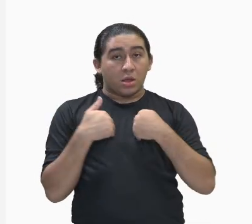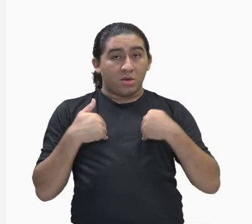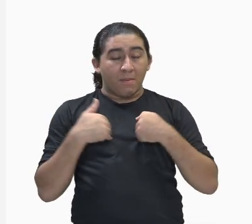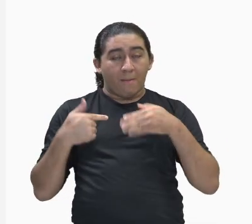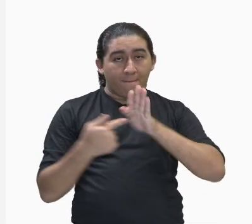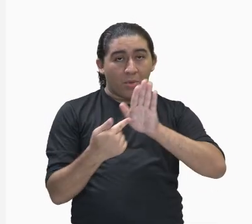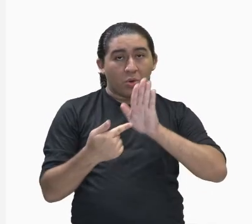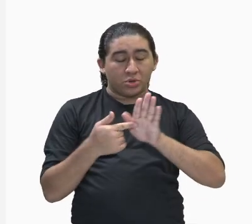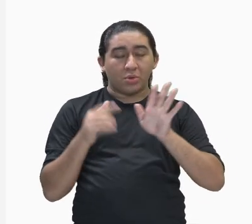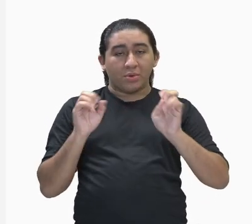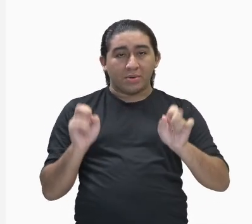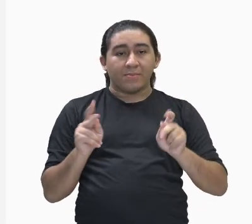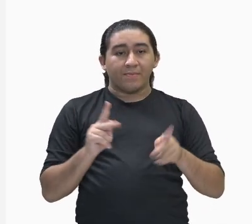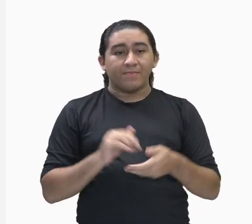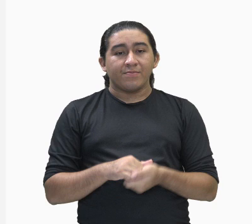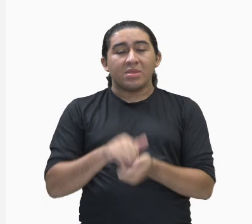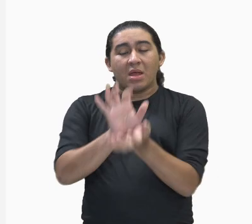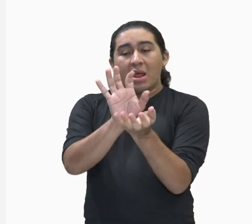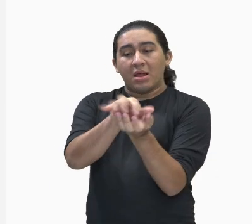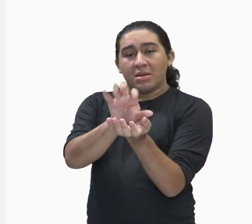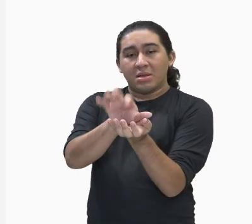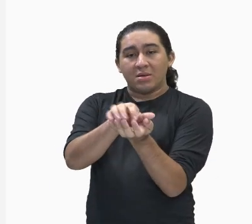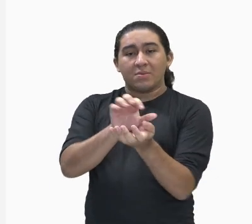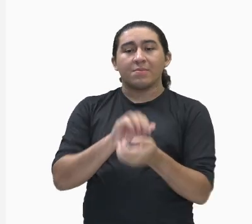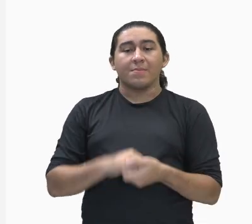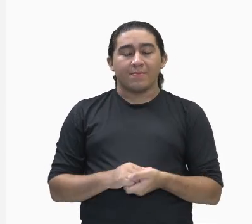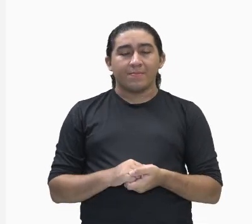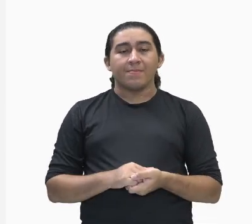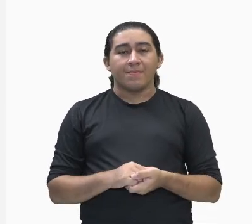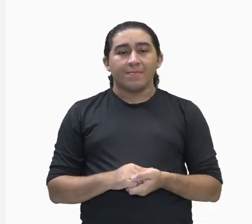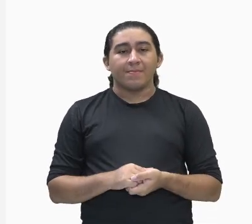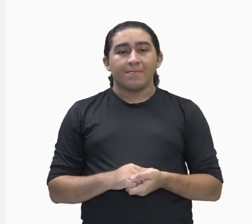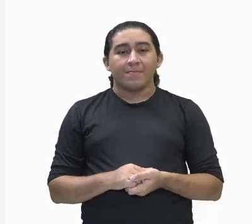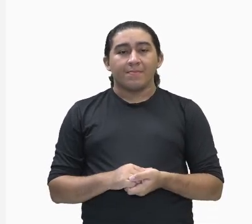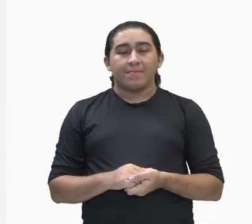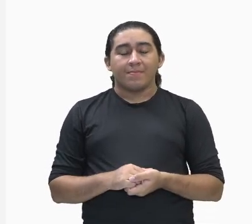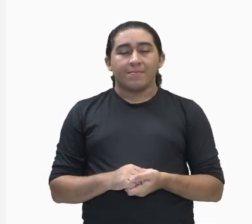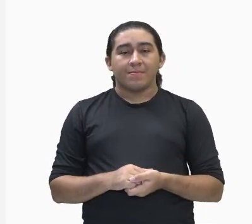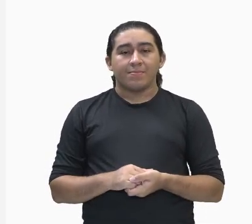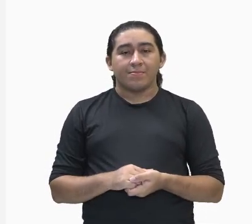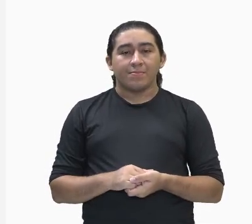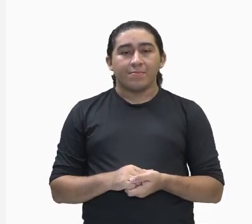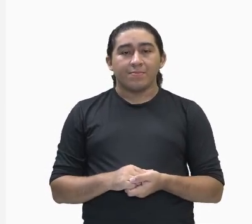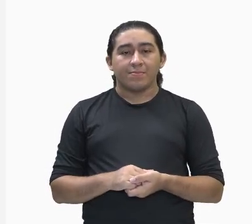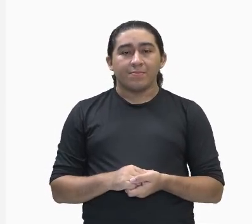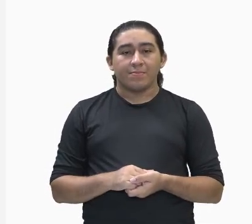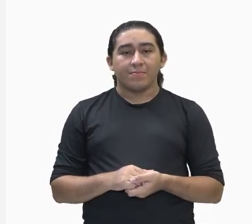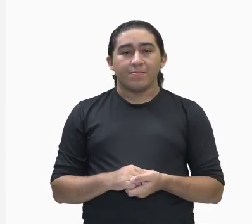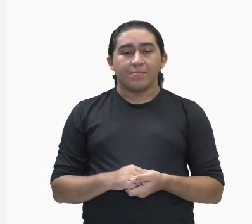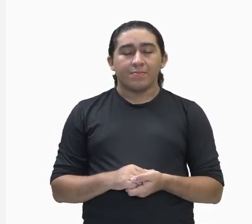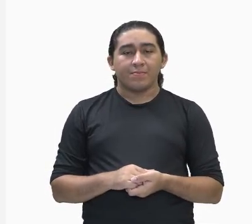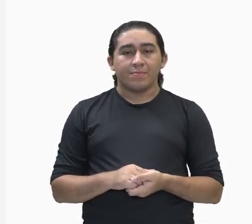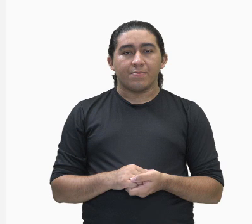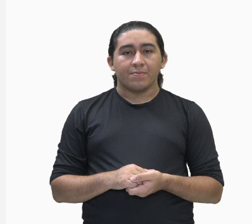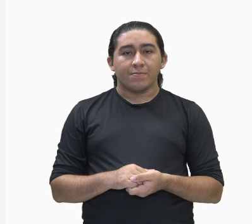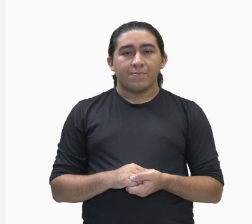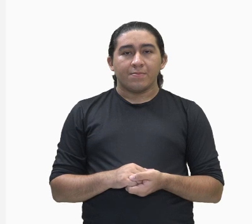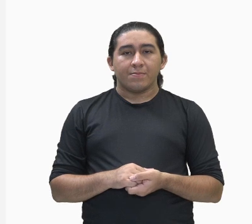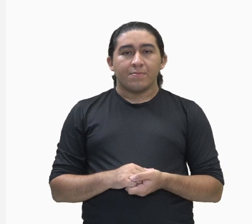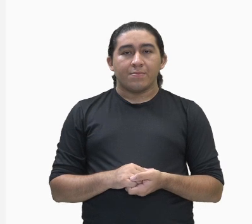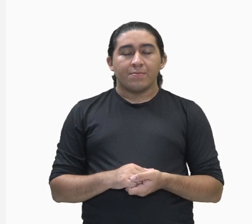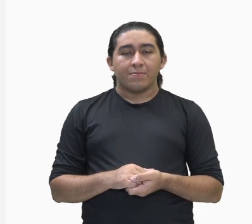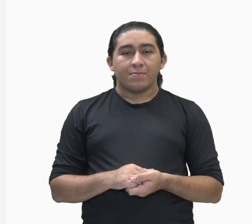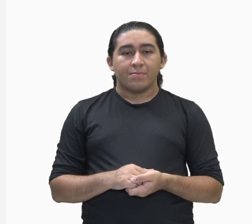tá certo? Alligator, monkey, sheep and harpy or hawk, que são, respectivamente,